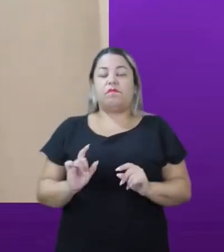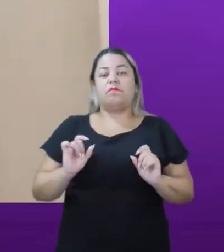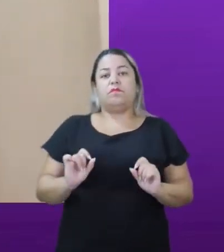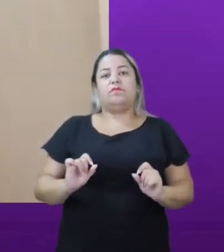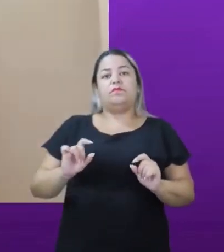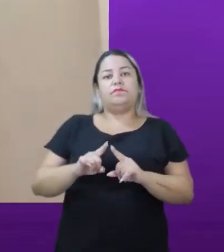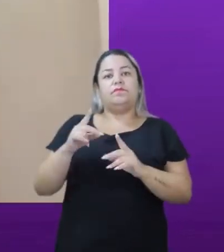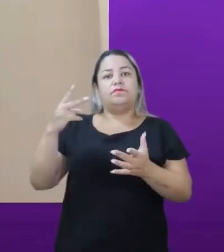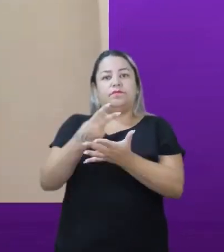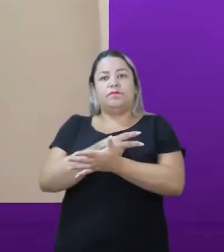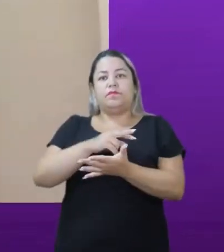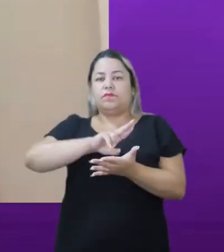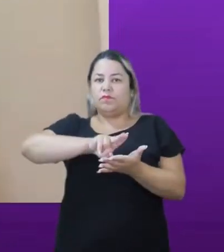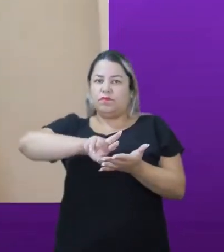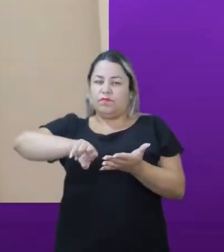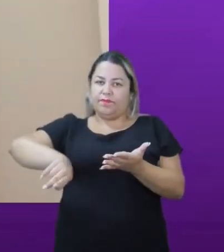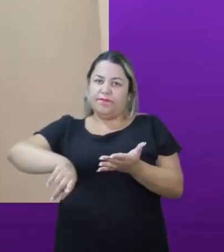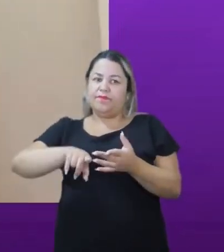isso gera inúmeras